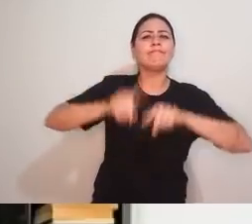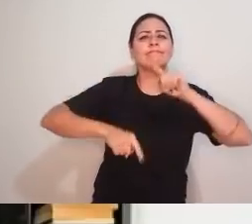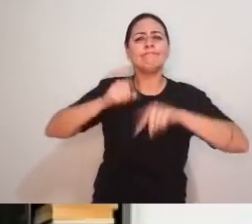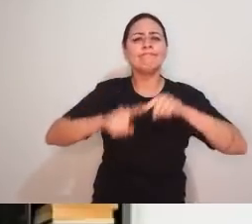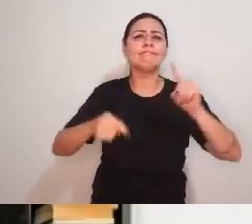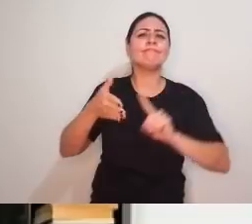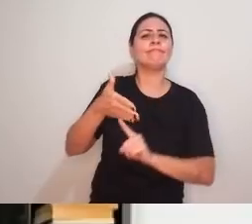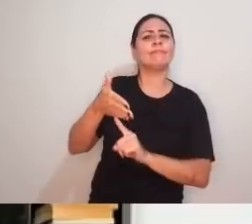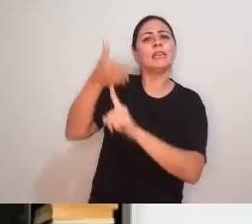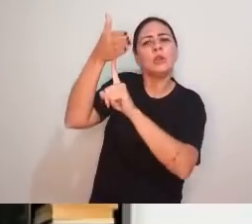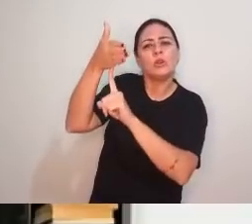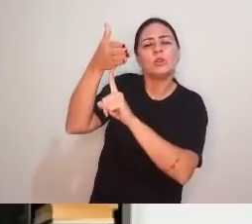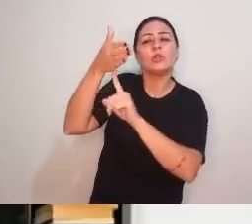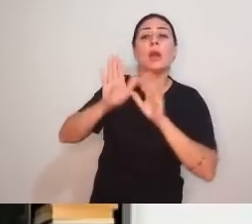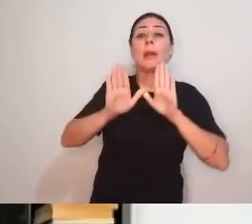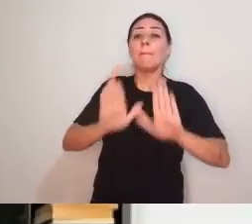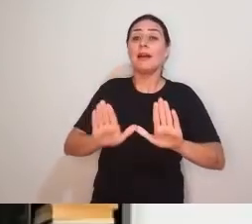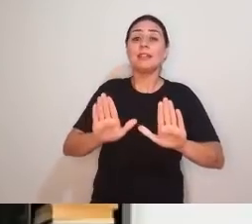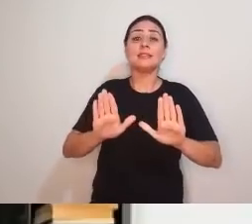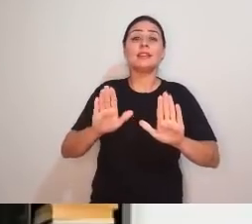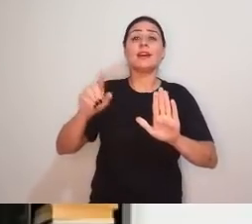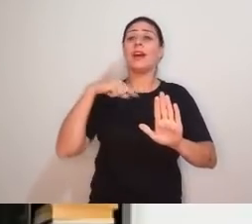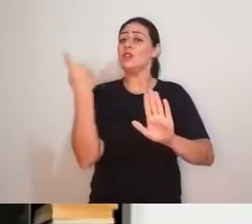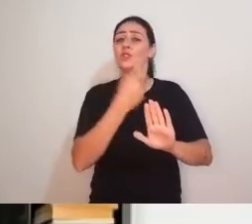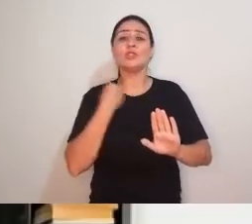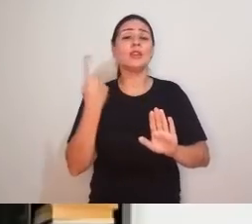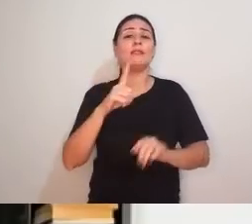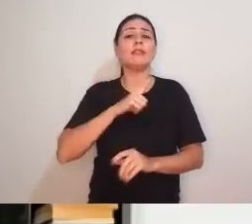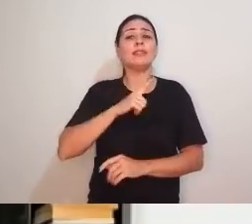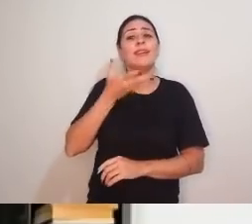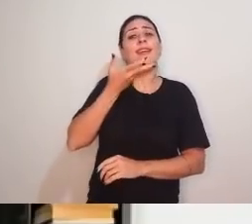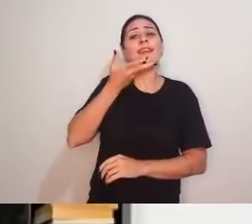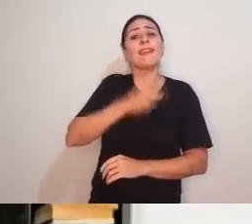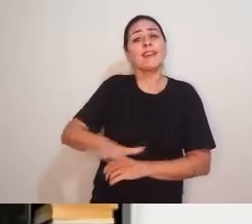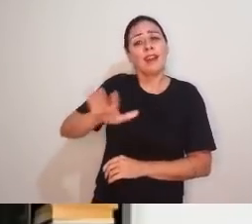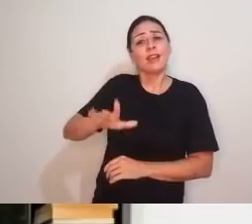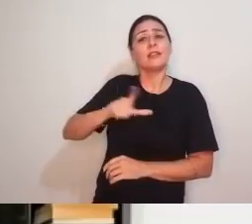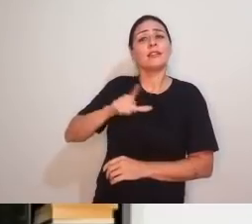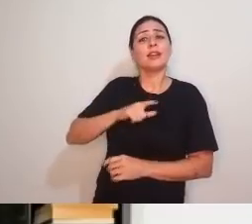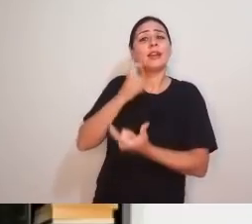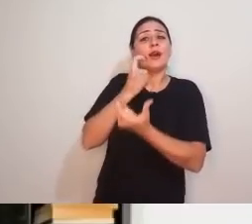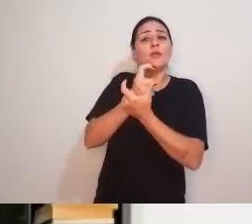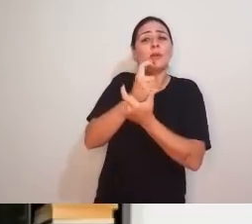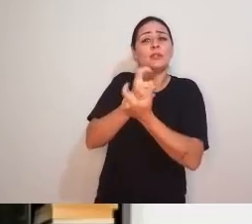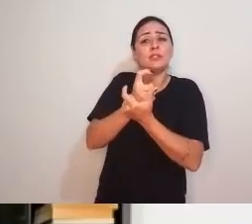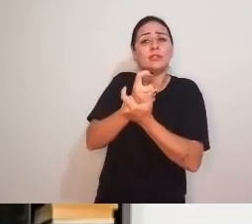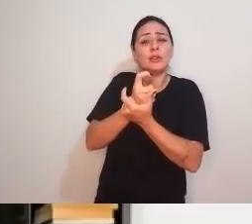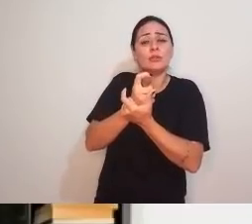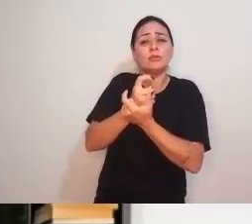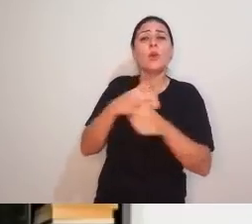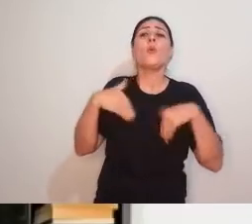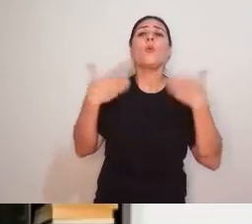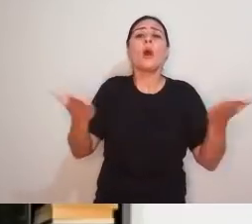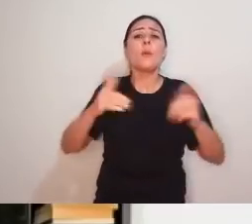mas que, no entanto, a gente lida diretamente com crianças que estão em fase de alfabetização, né? Então, qual tipo de ferramenta seria o